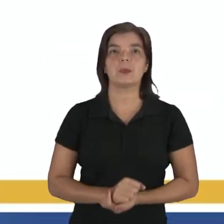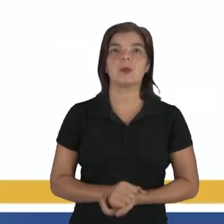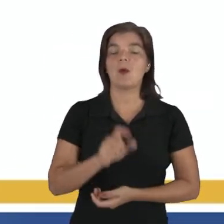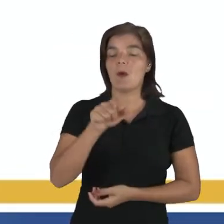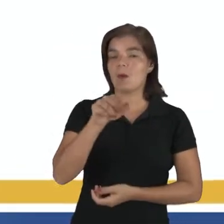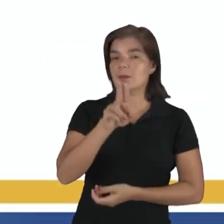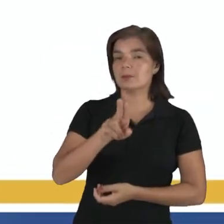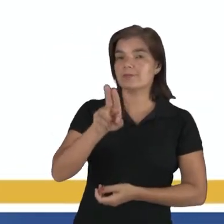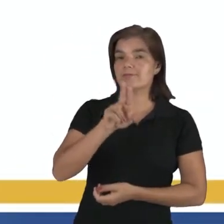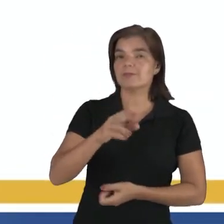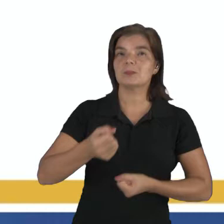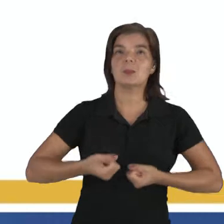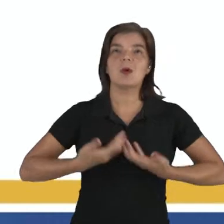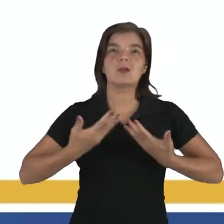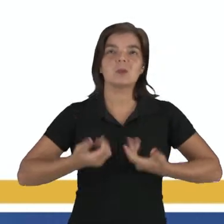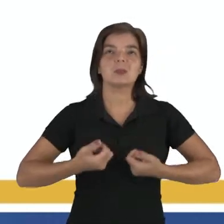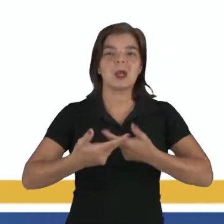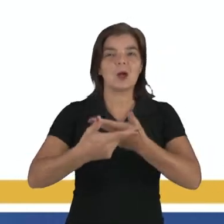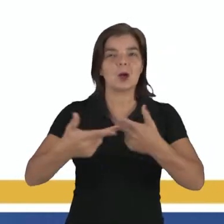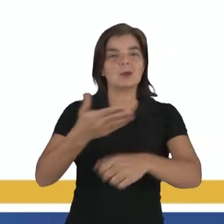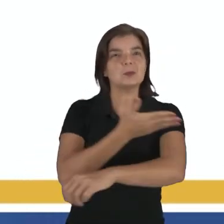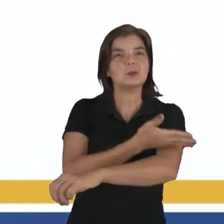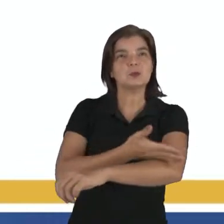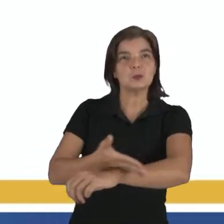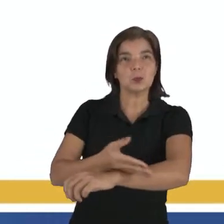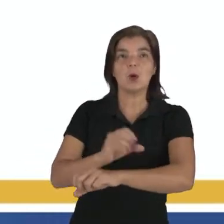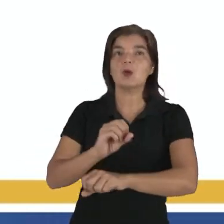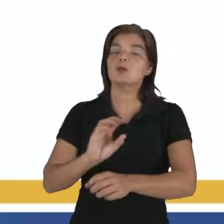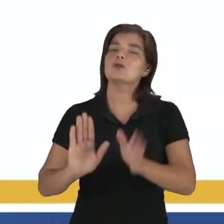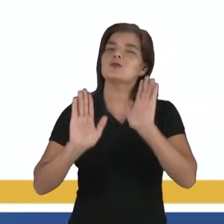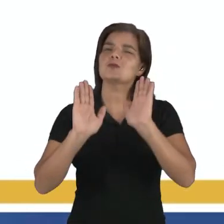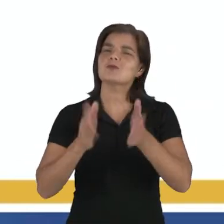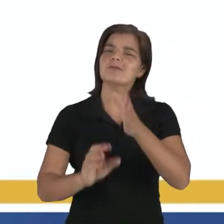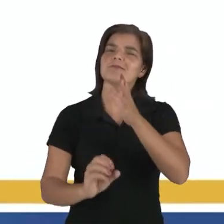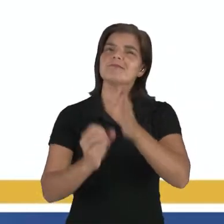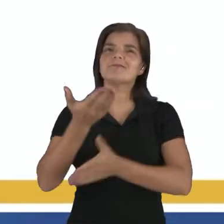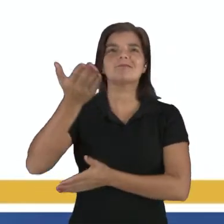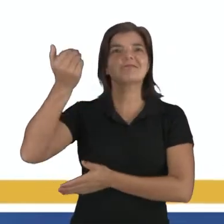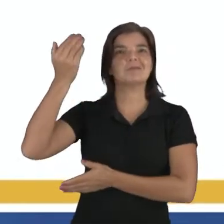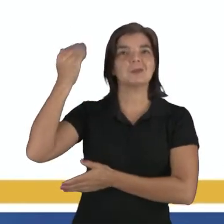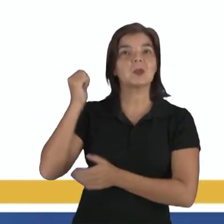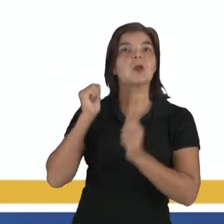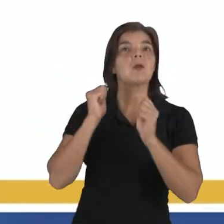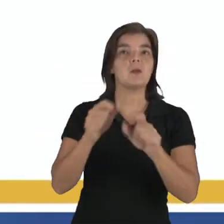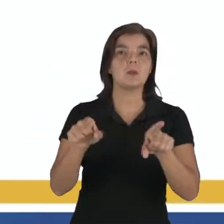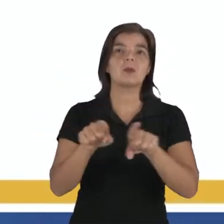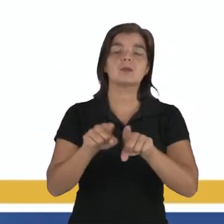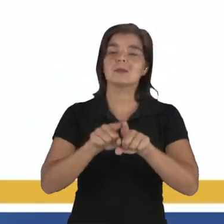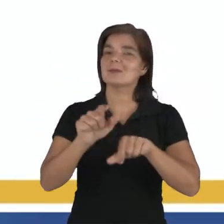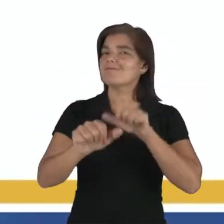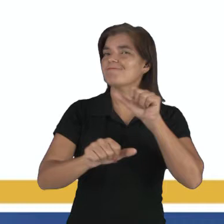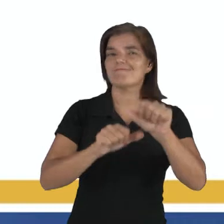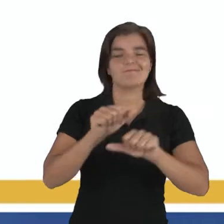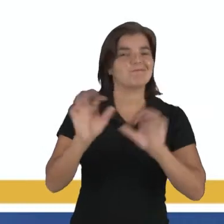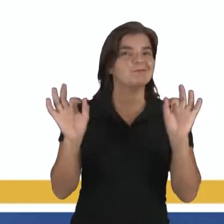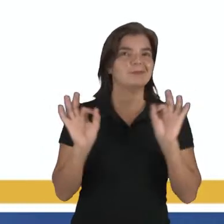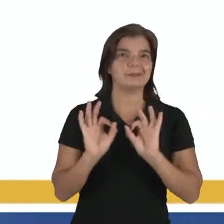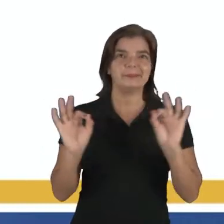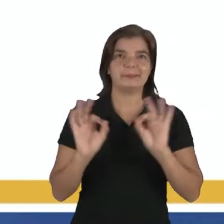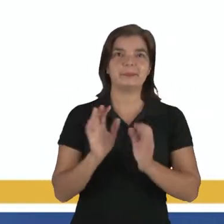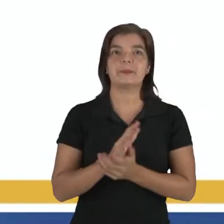past, ou passado simples, ele é utilizado para expressar hábitos ou ações que aconteceram no passado e não podem mais